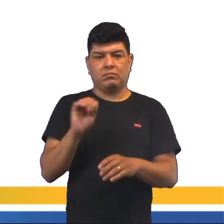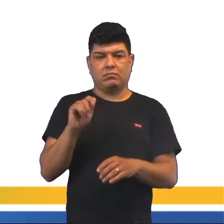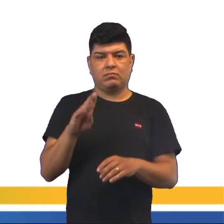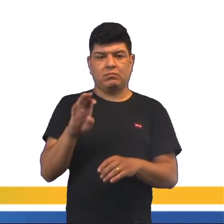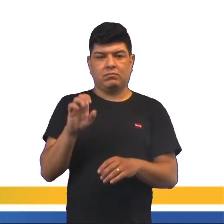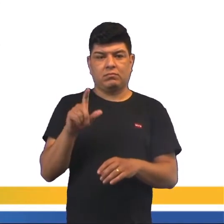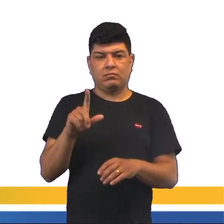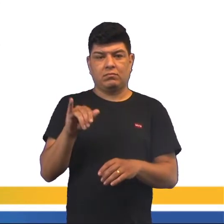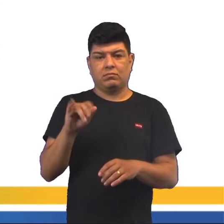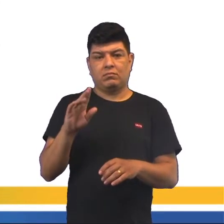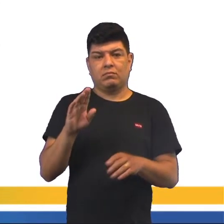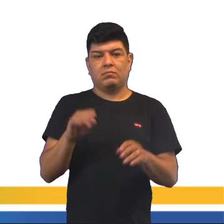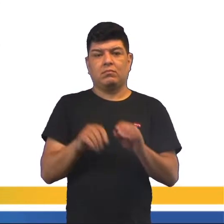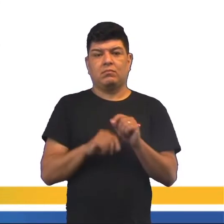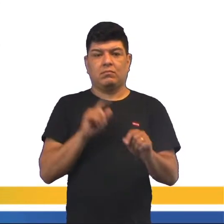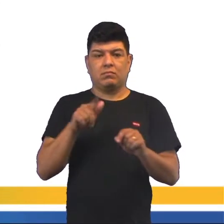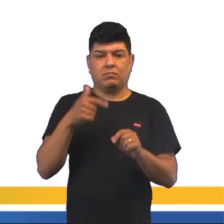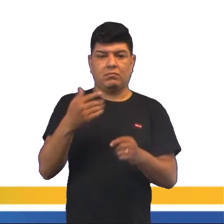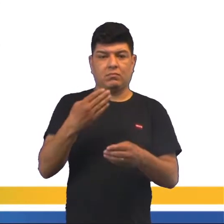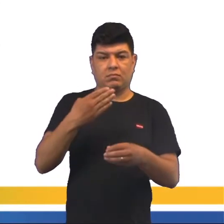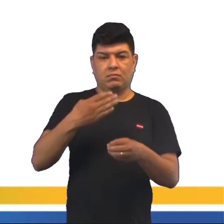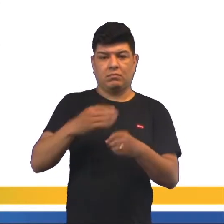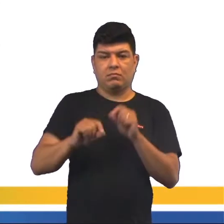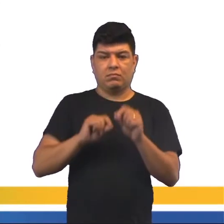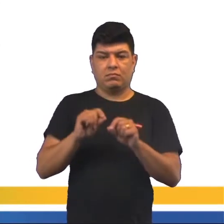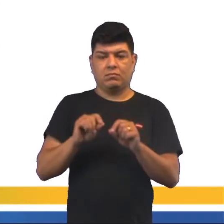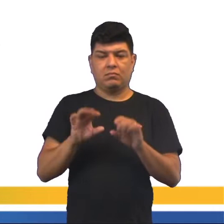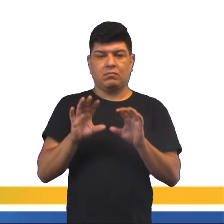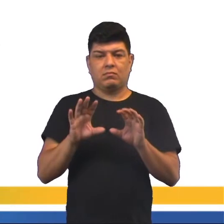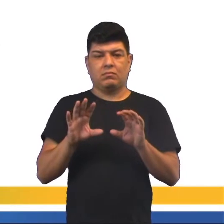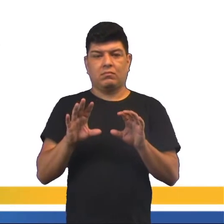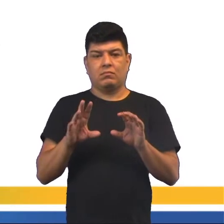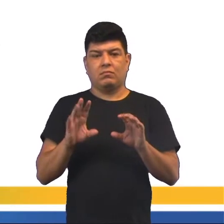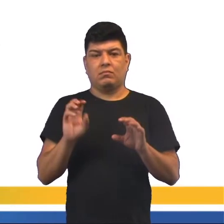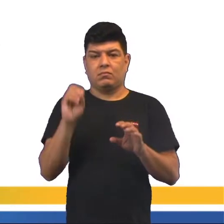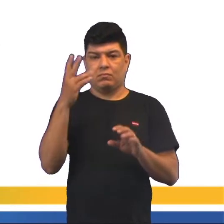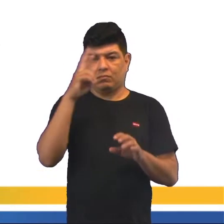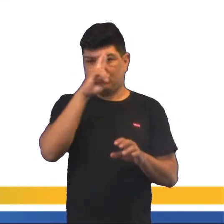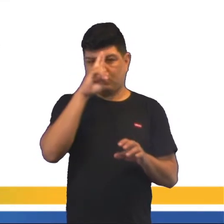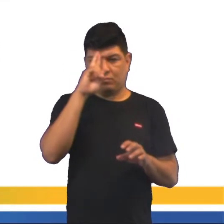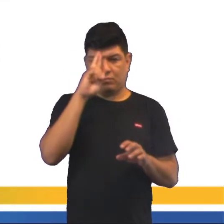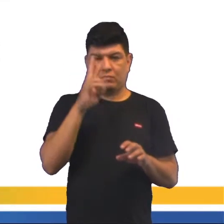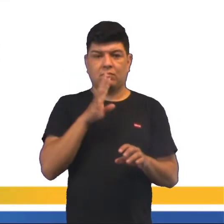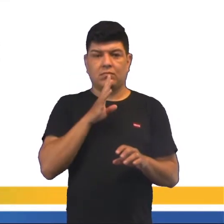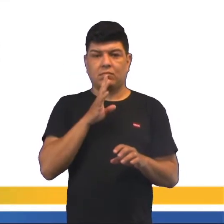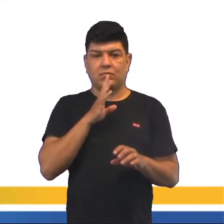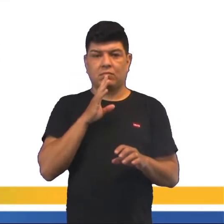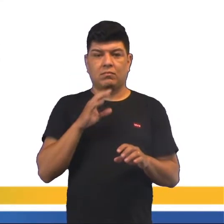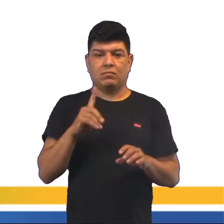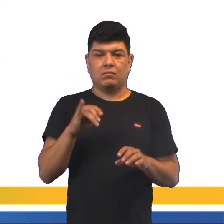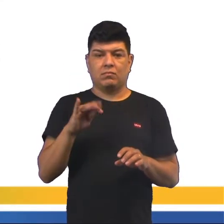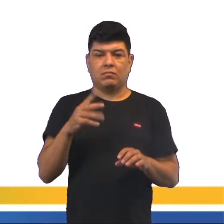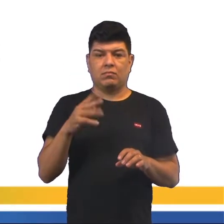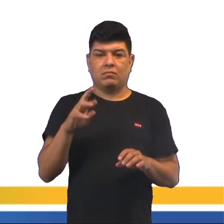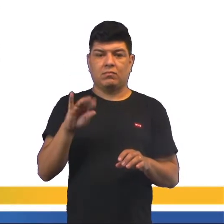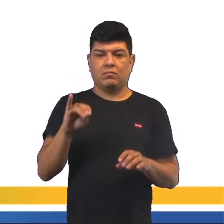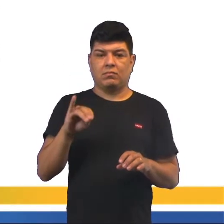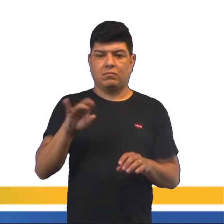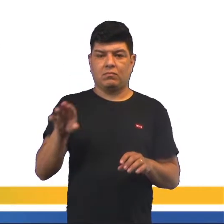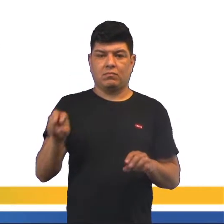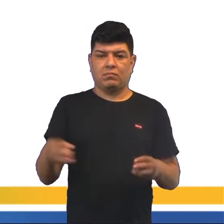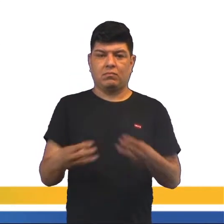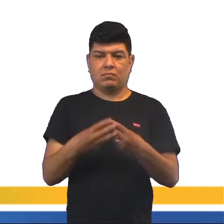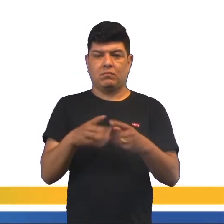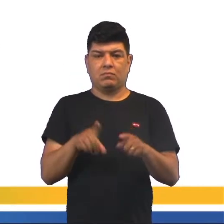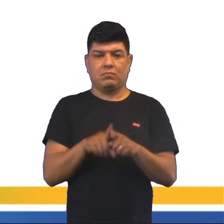pela Babilônia e posteriormente pelo Império Romano, o que constituiu um episódio histórico, conhecido como a diáspora judaica.